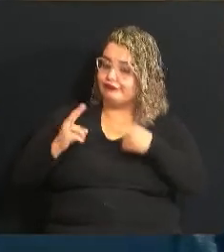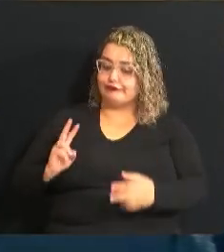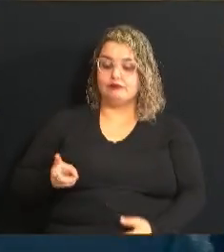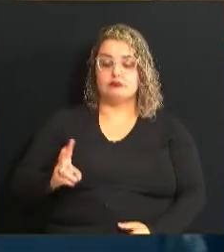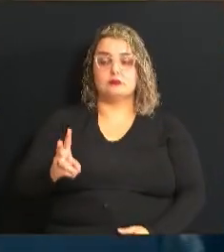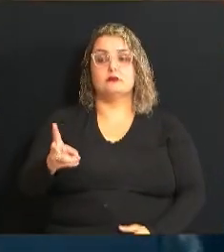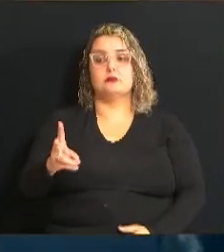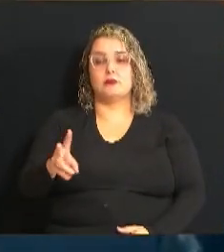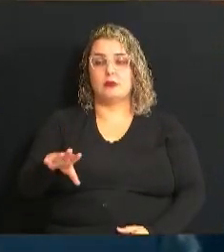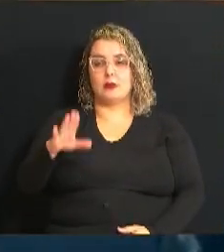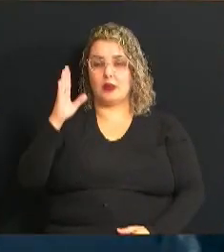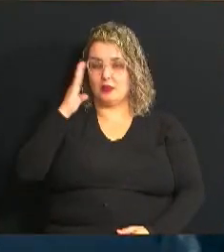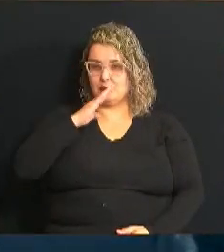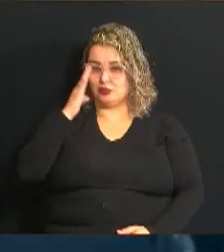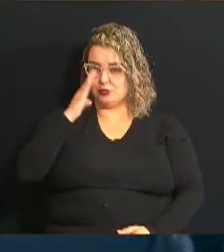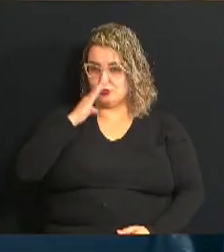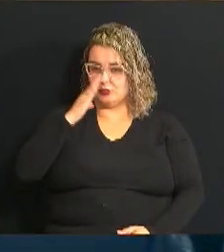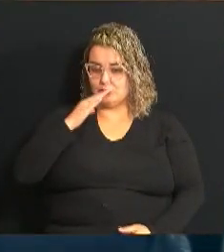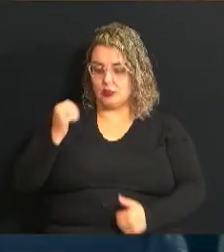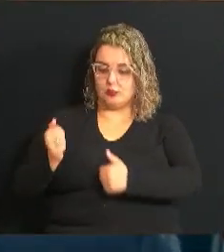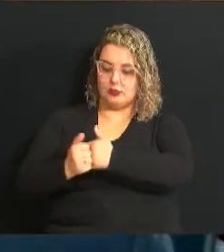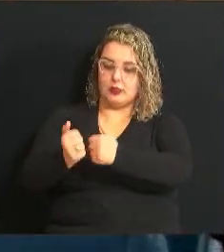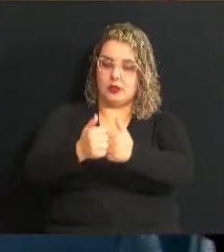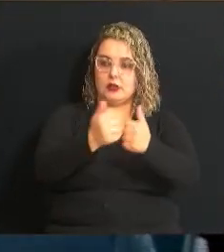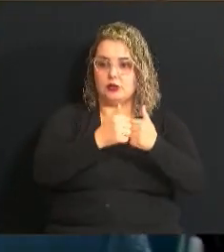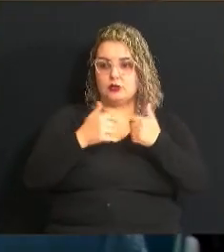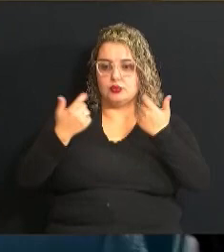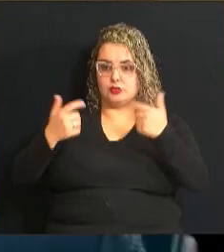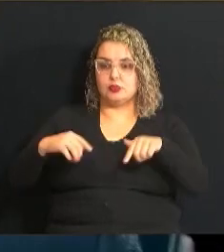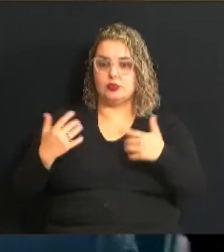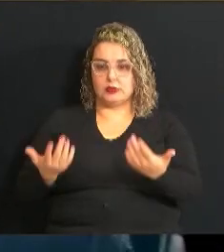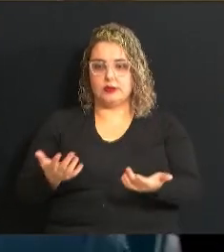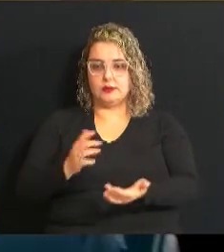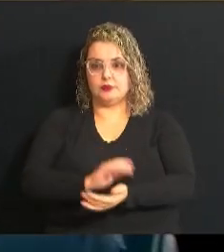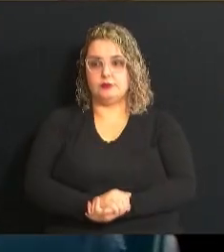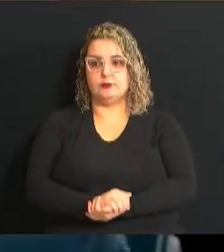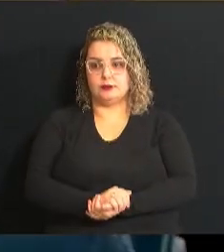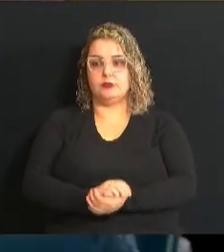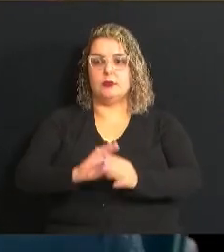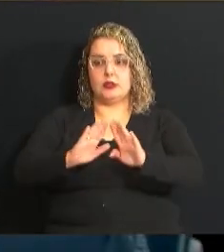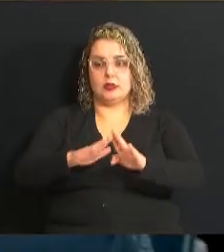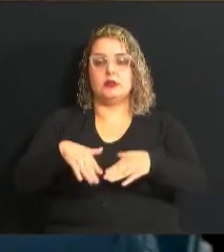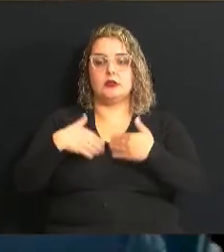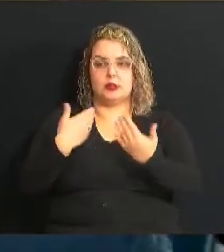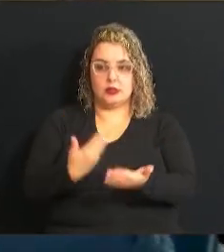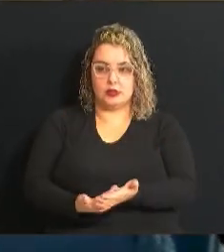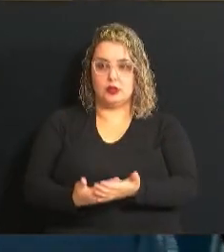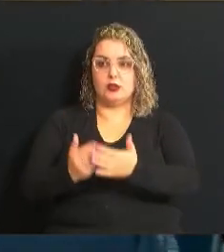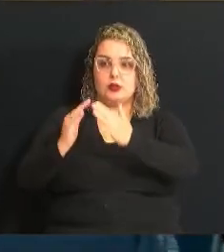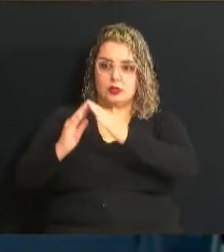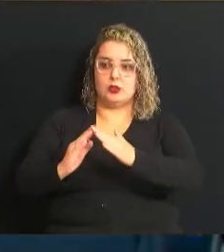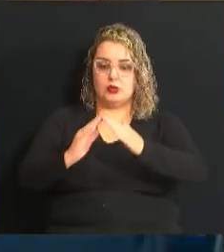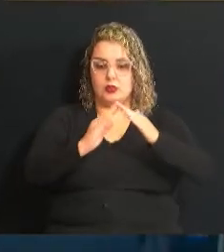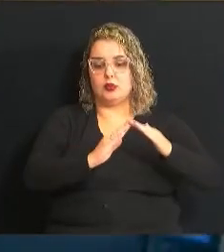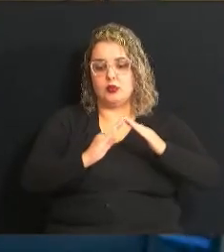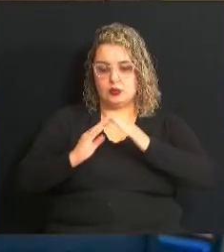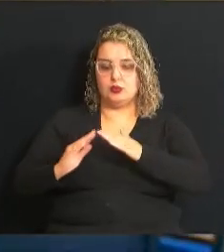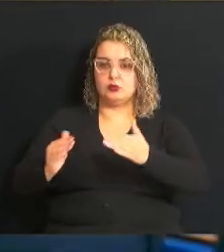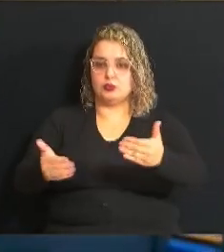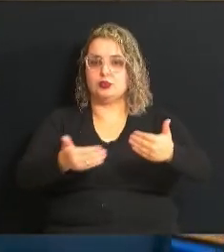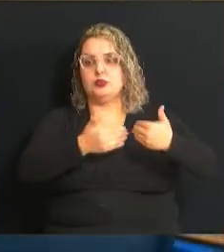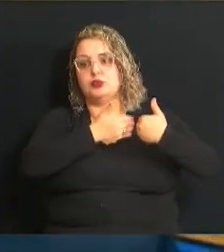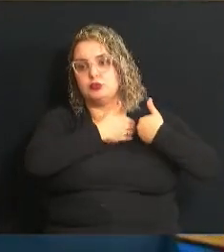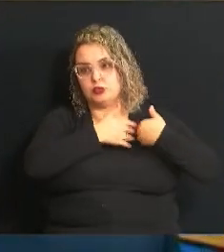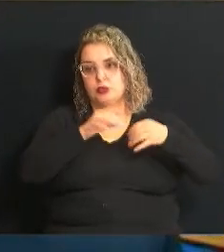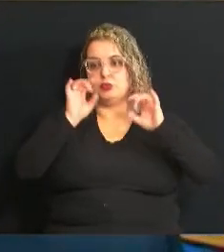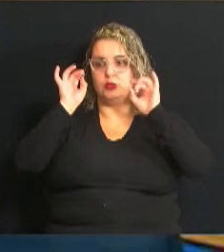ao mau cheiro no entorno do local. Esse requerimento é um pedido dos moradores da região dos Amarais, especialmente da